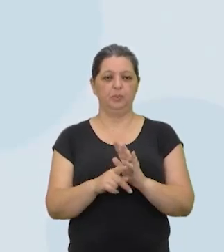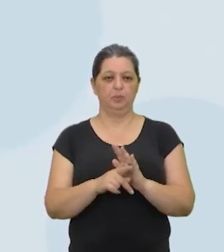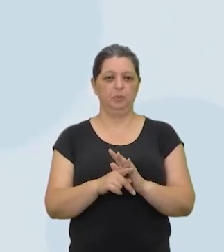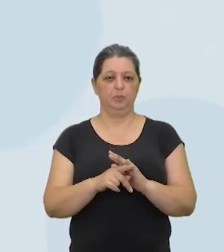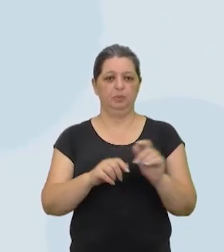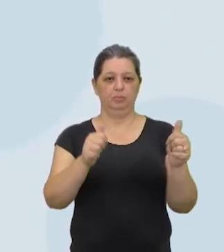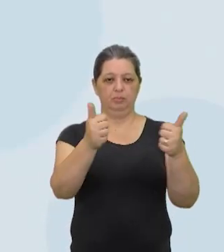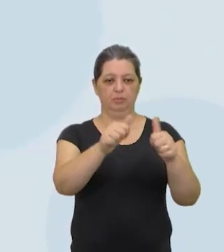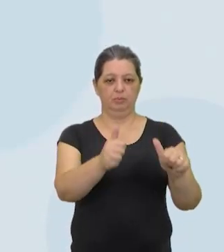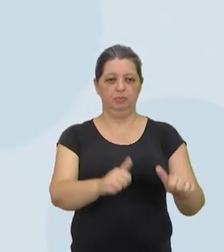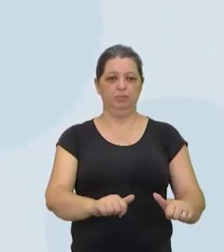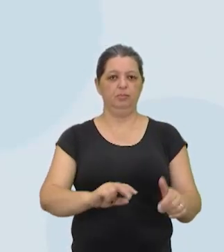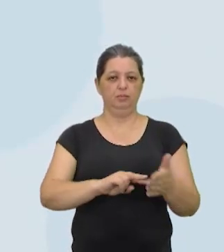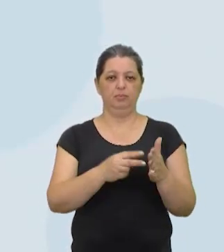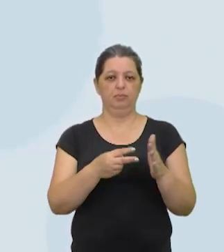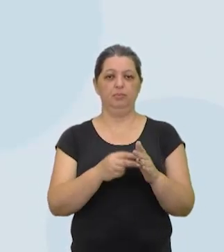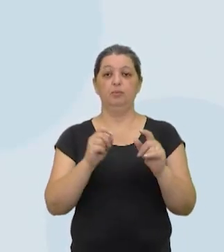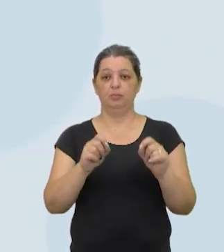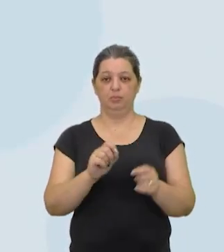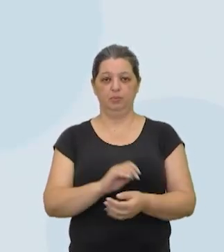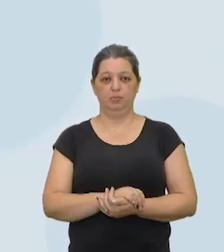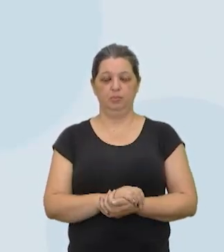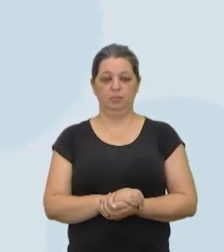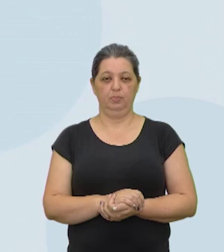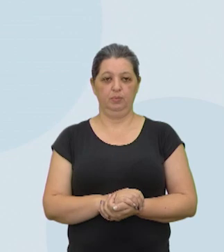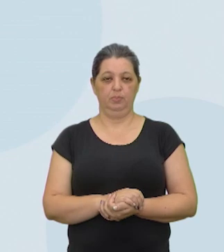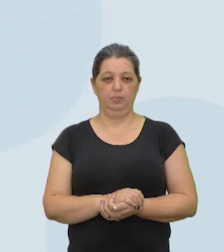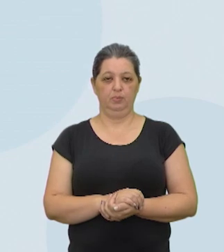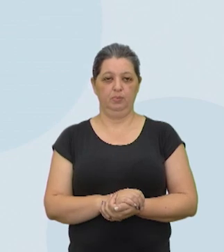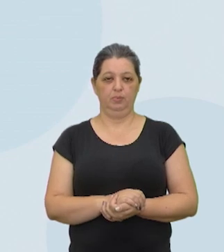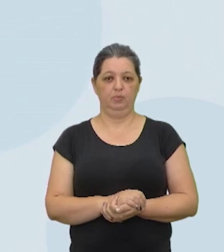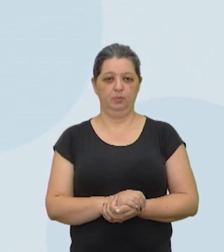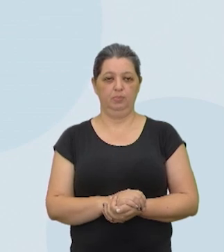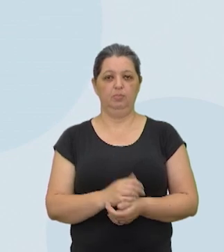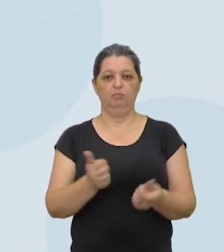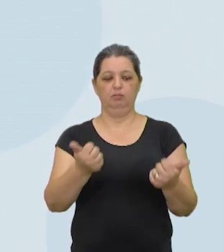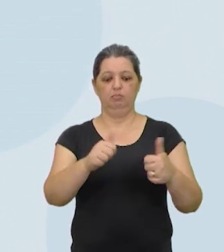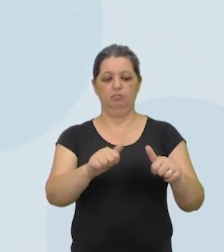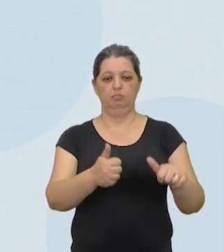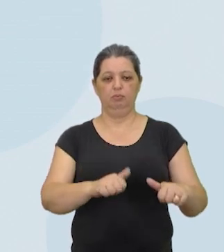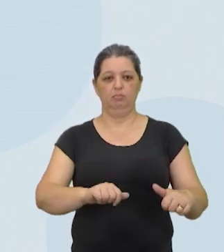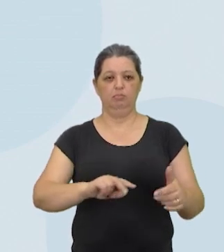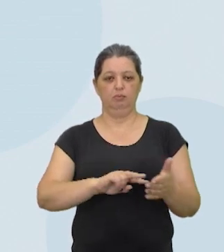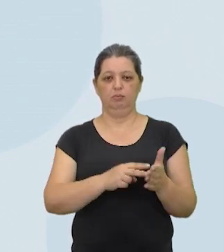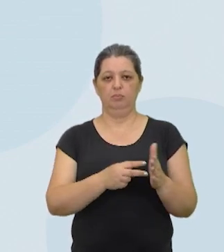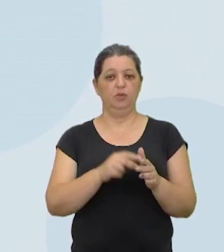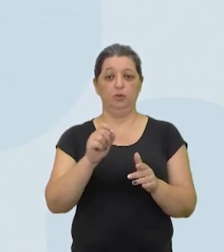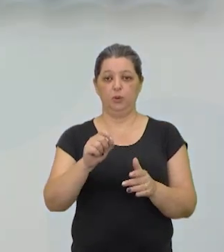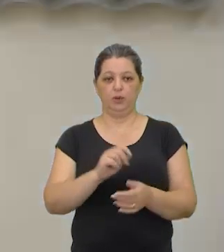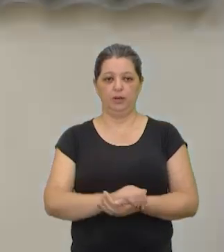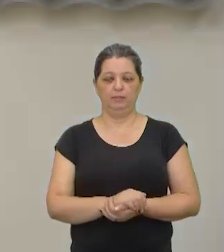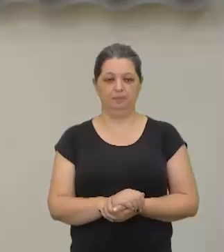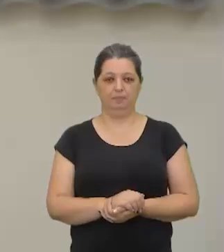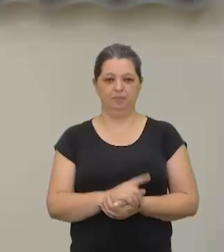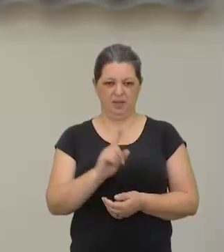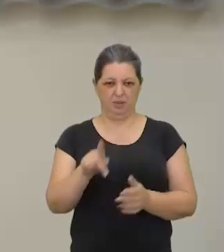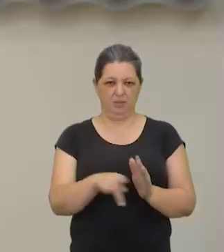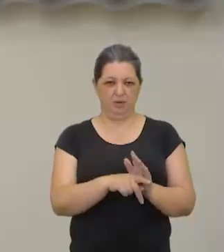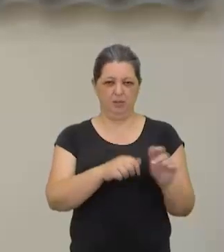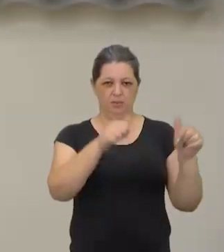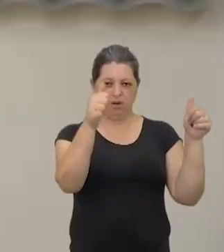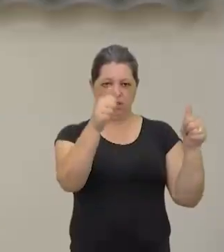é escultura? Última volta. Escultura. O que é escultura? É uma estalta.